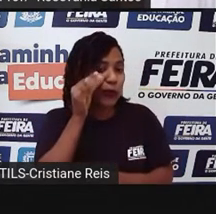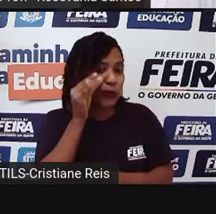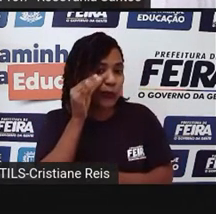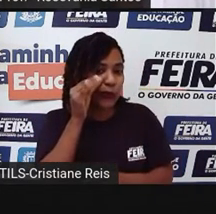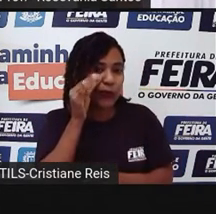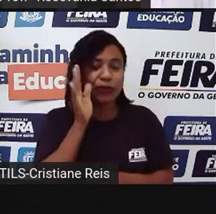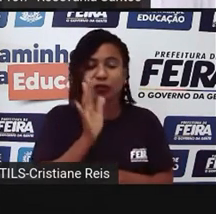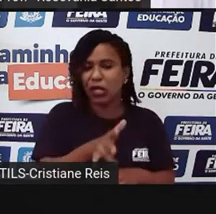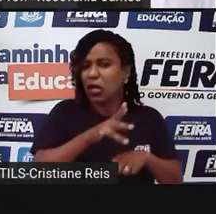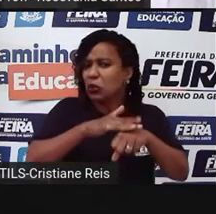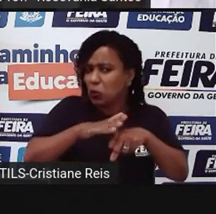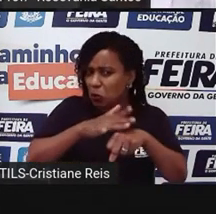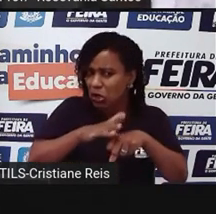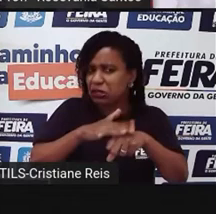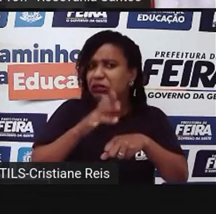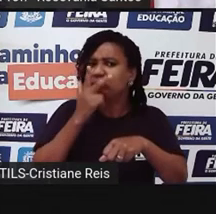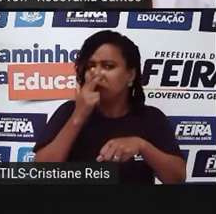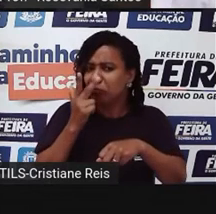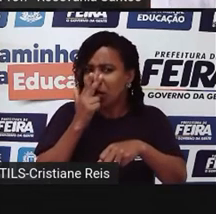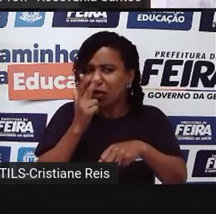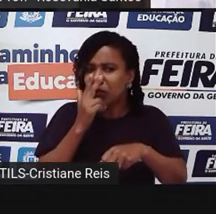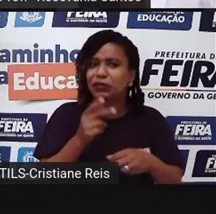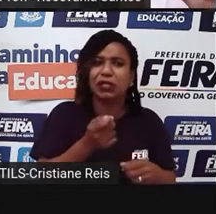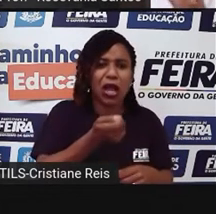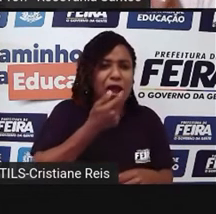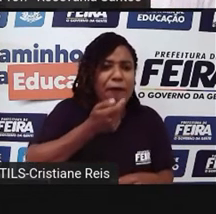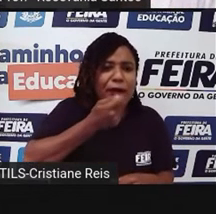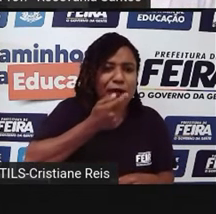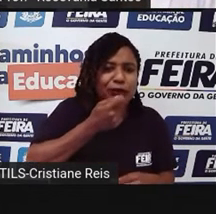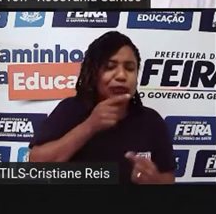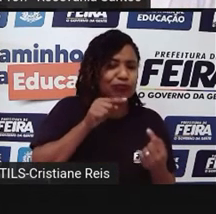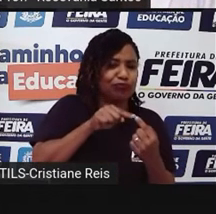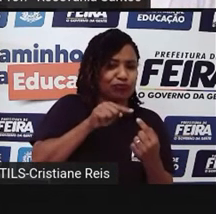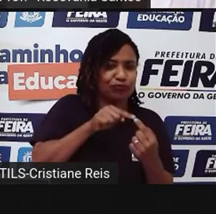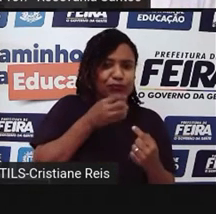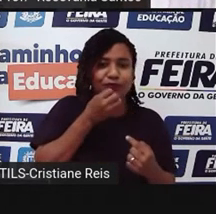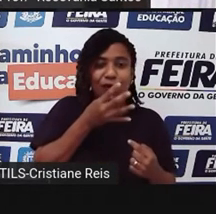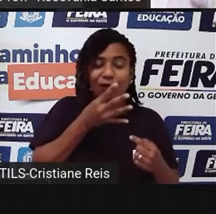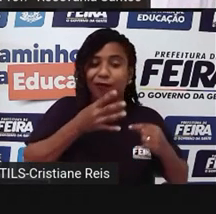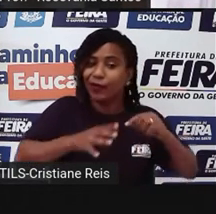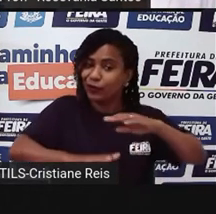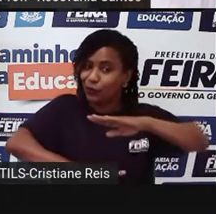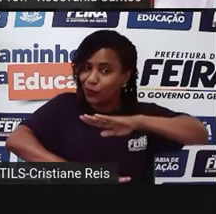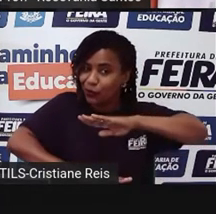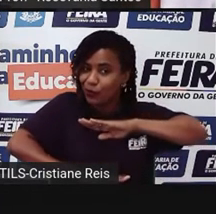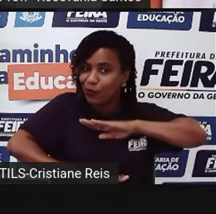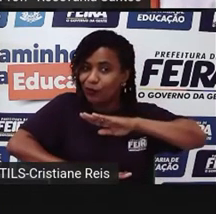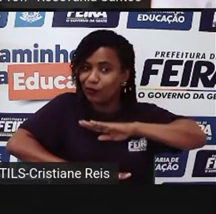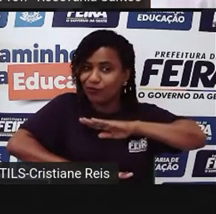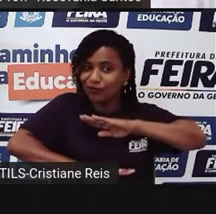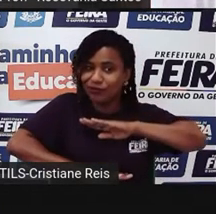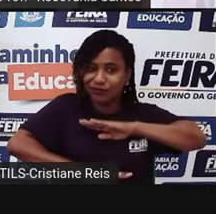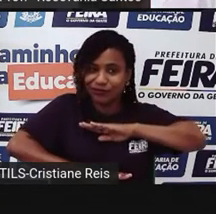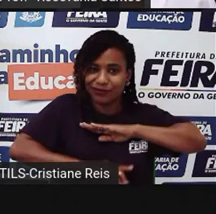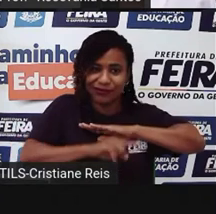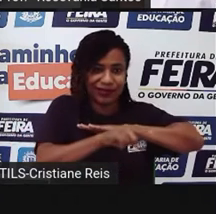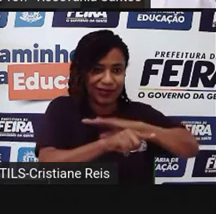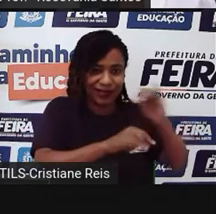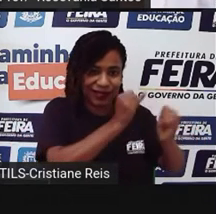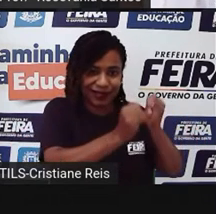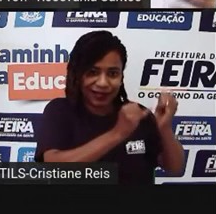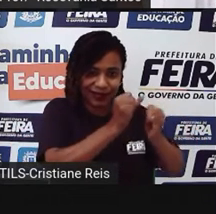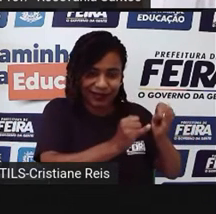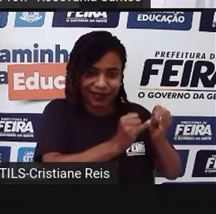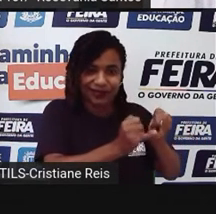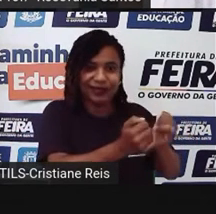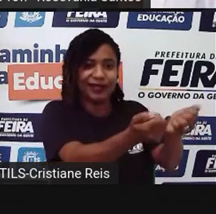aí, disse que é esse remédio aqui que é bom para isso. Só que o corpo de cada pessoa tem lá suas particularidades, e às